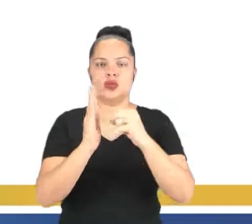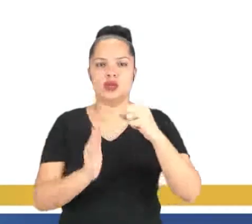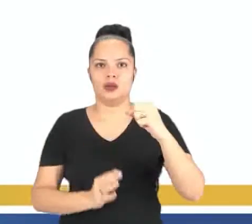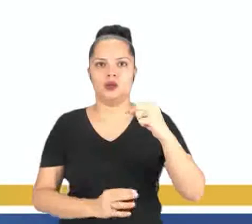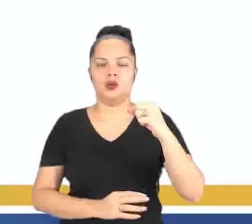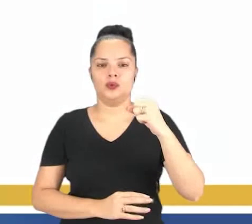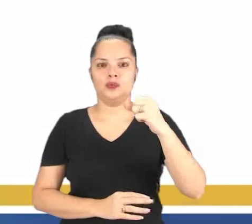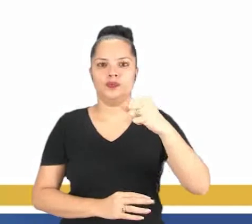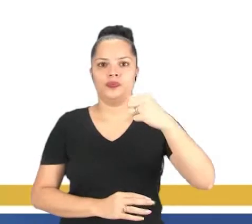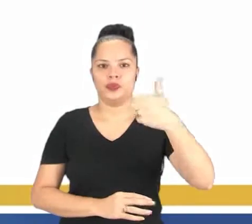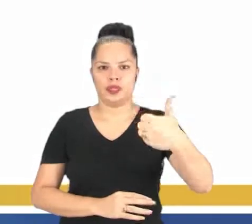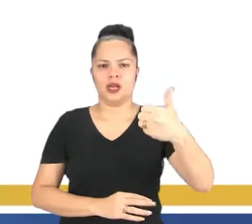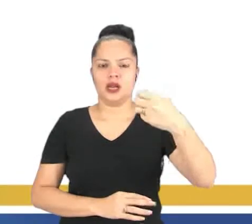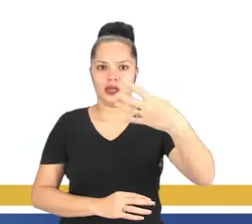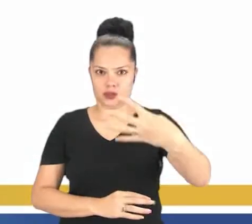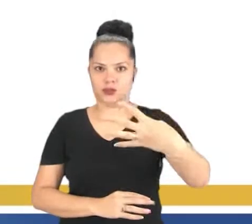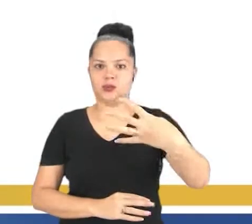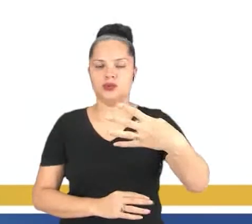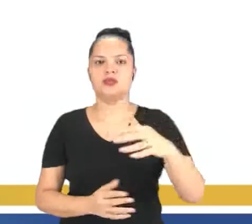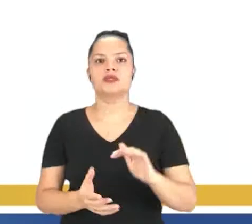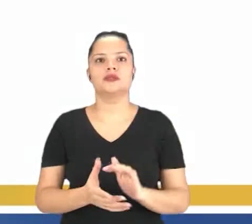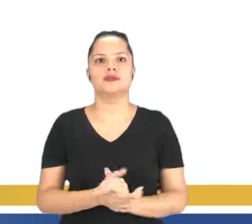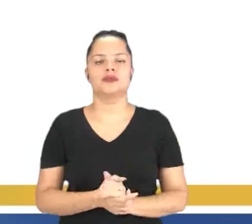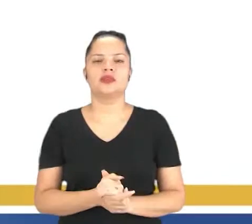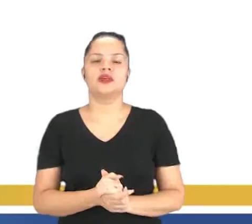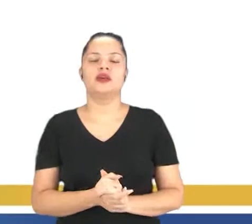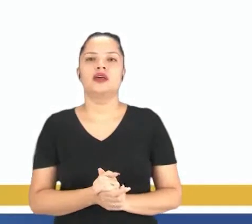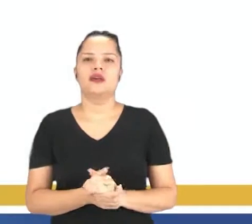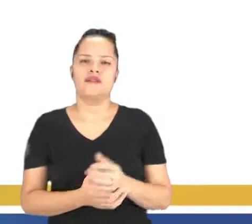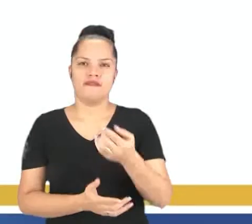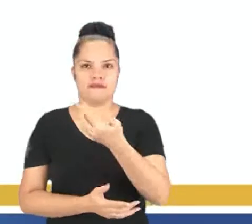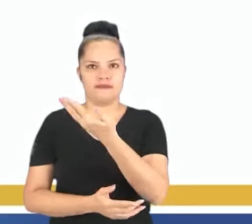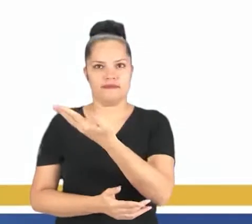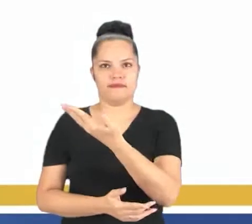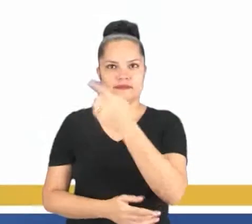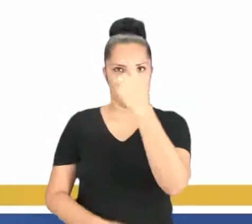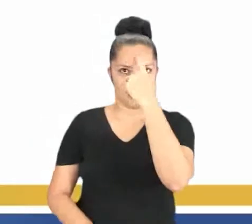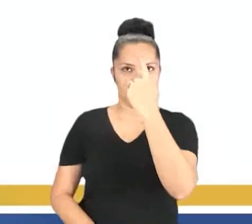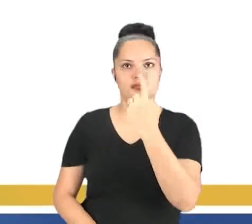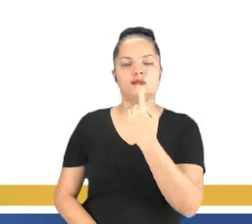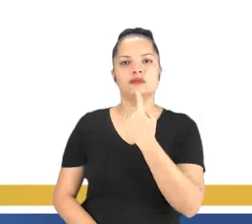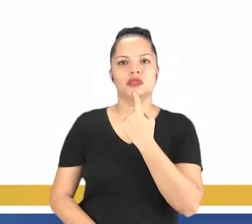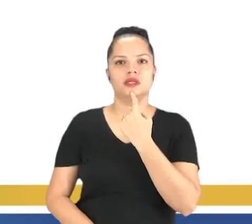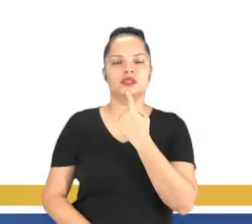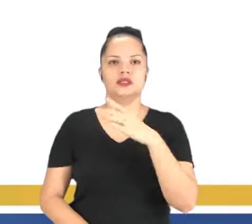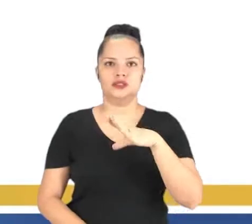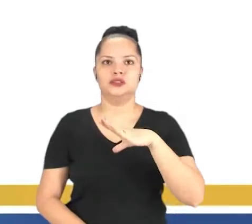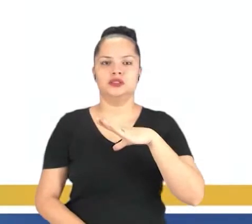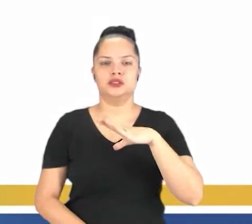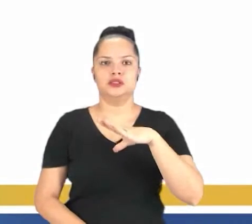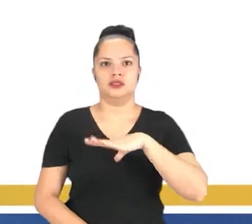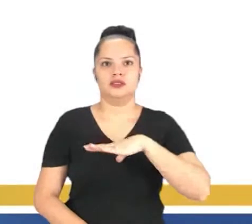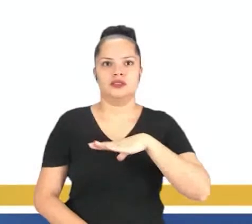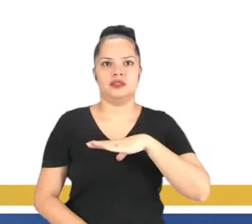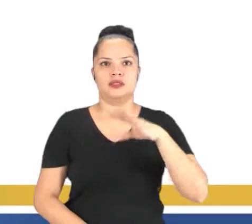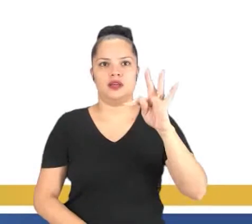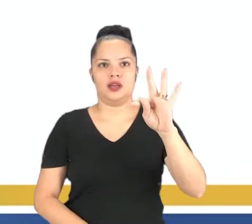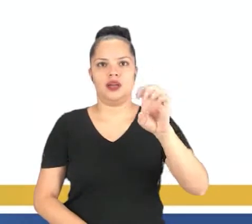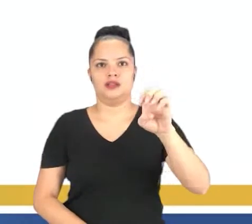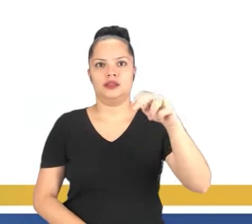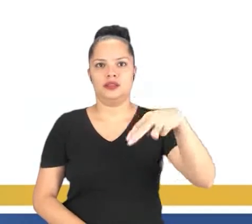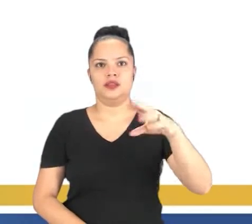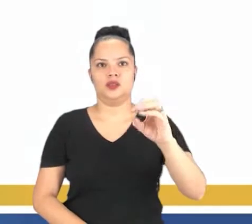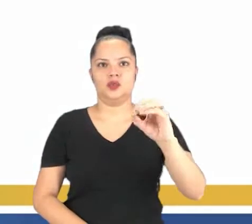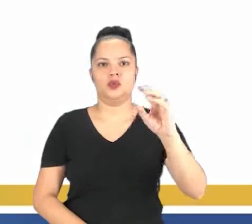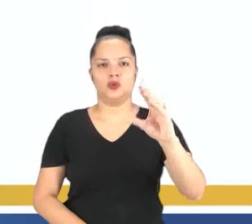de todo o império chamado chamado de tenochtitlán tá Observe as imagens aí tá da capital tenochtitlán e Akira